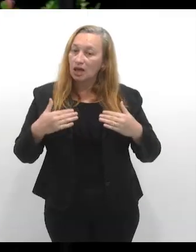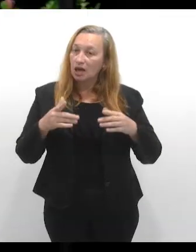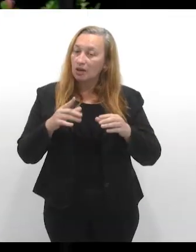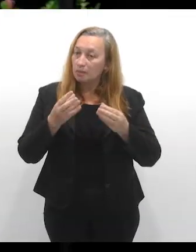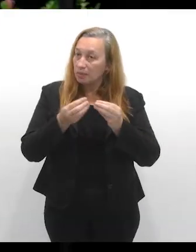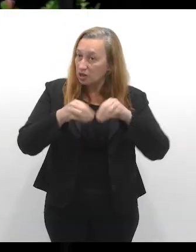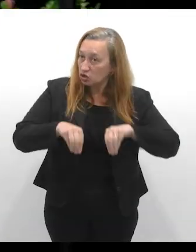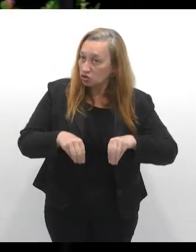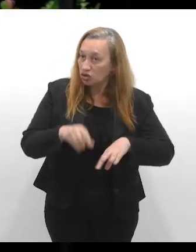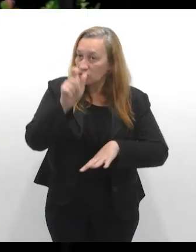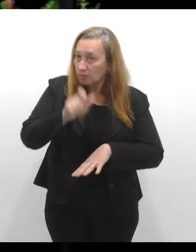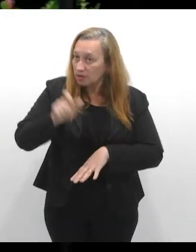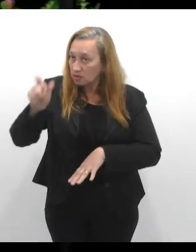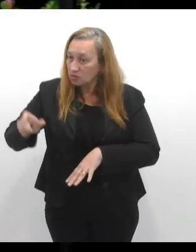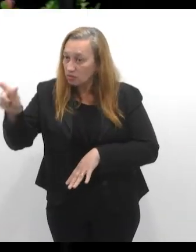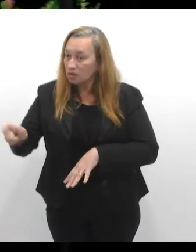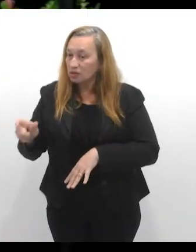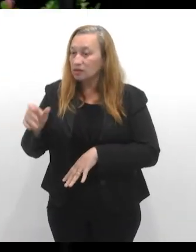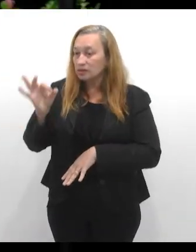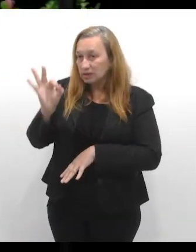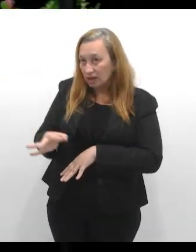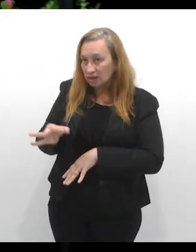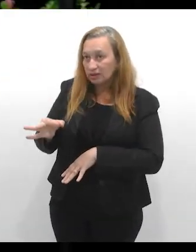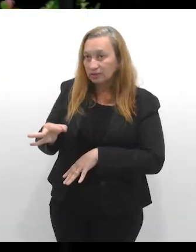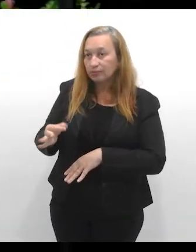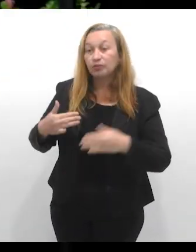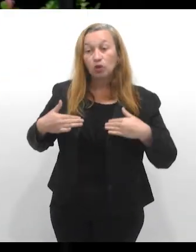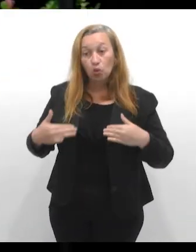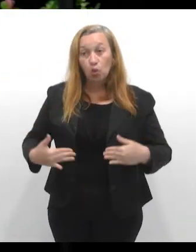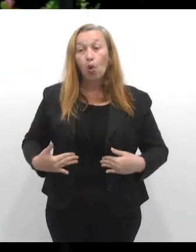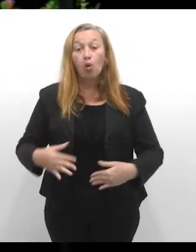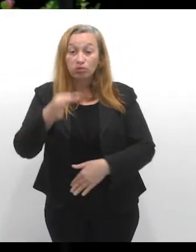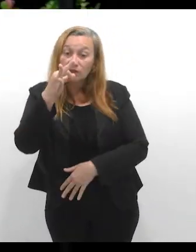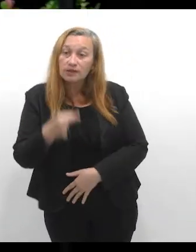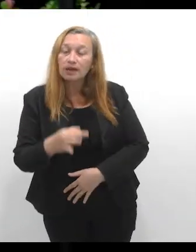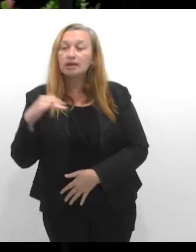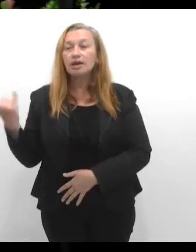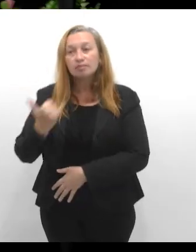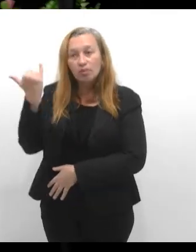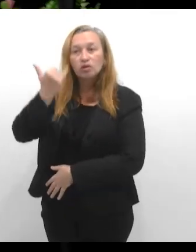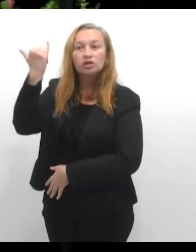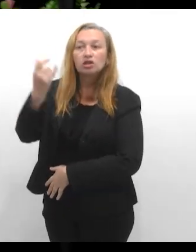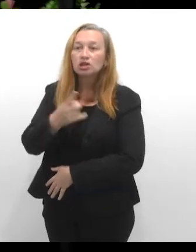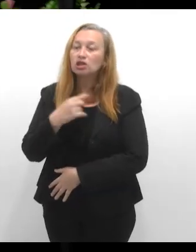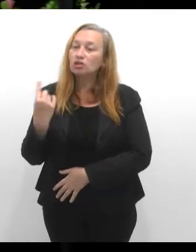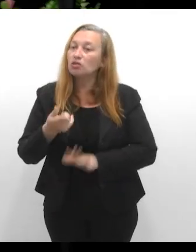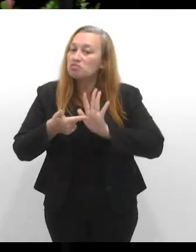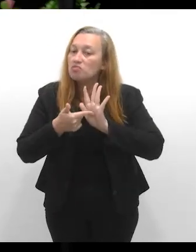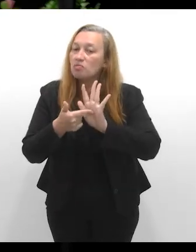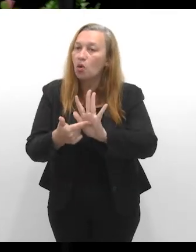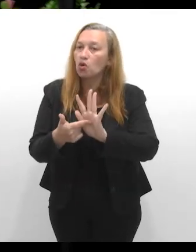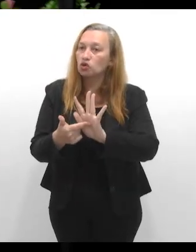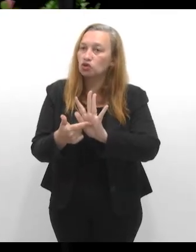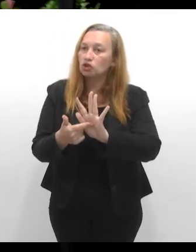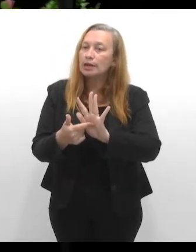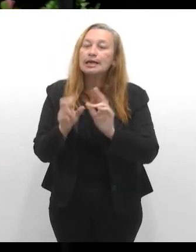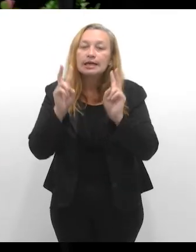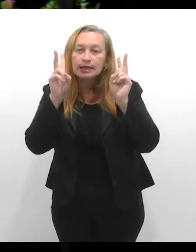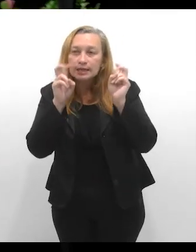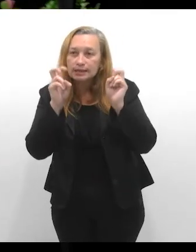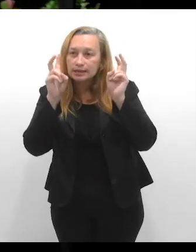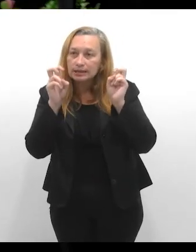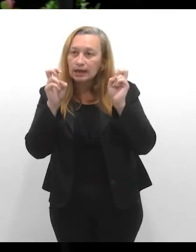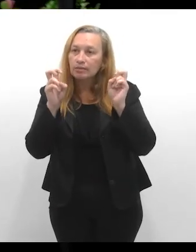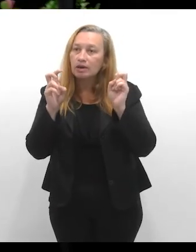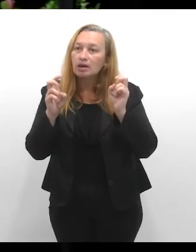corpos certos, elas atingem pessoas certas, elas têm um destinatário muito claro, e é importante que a gente